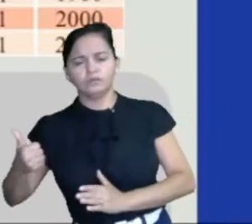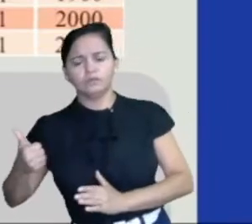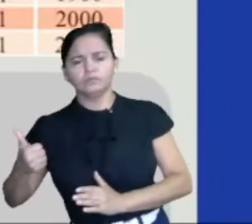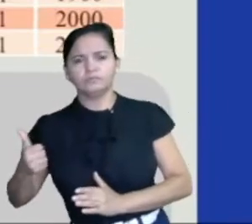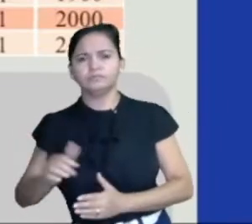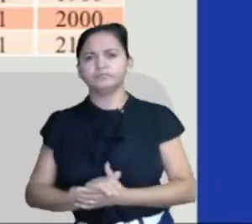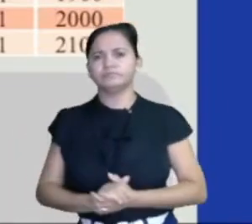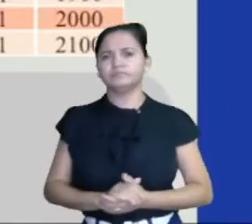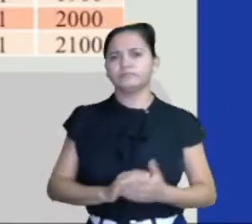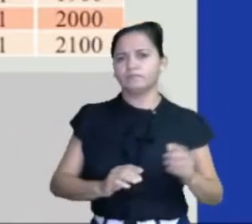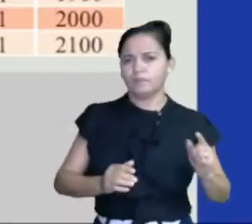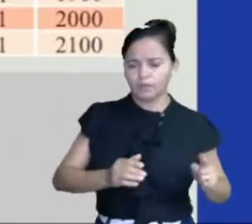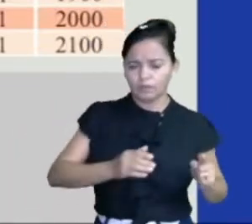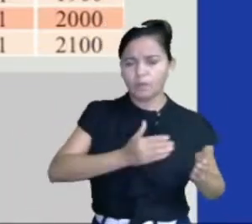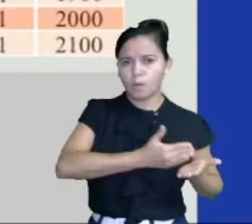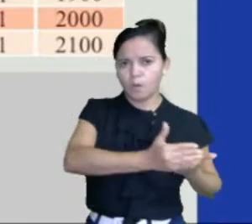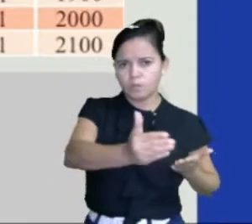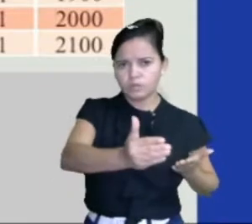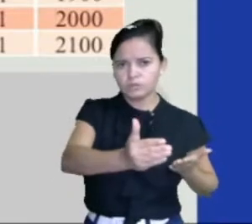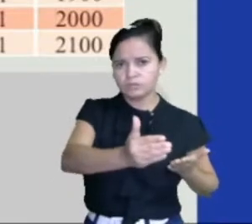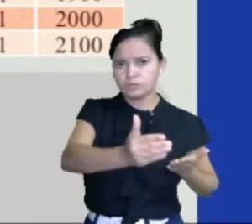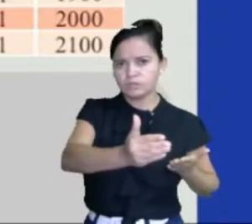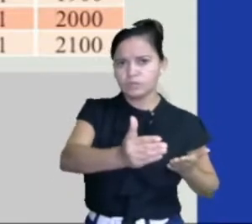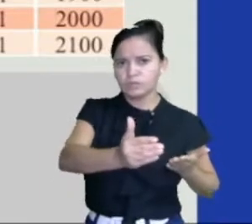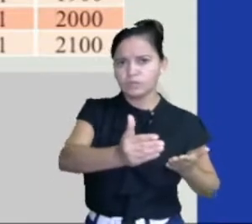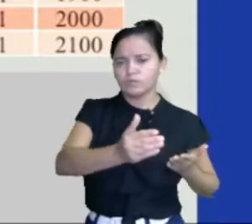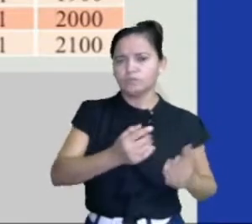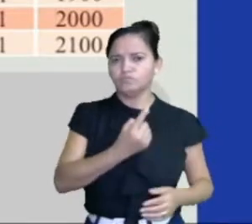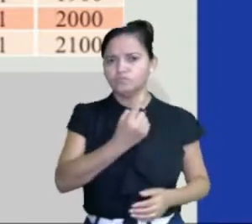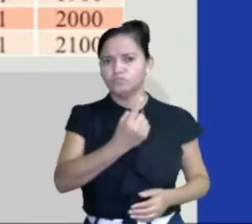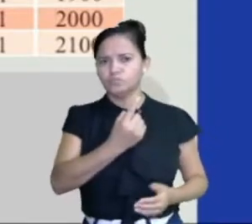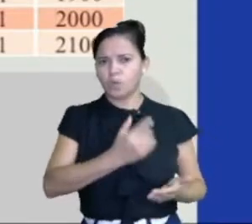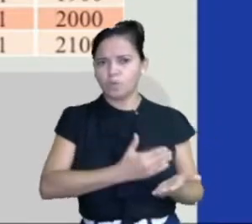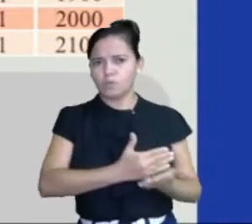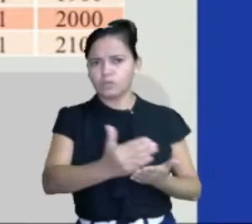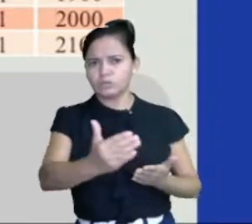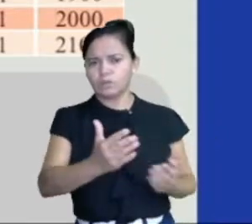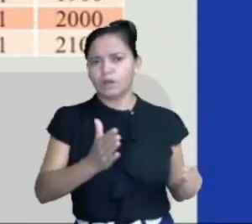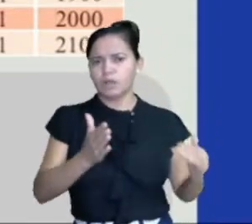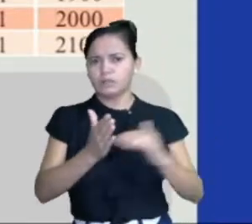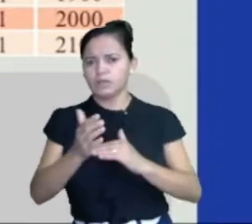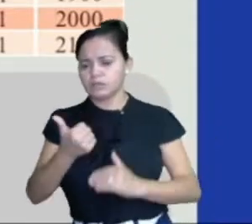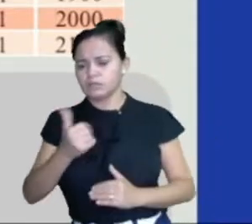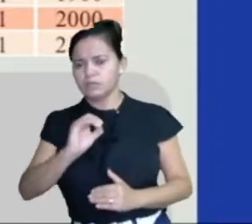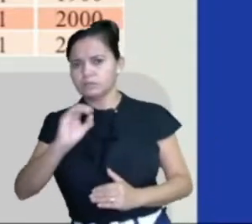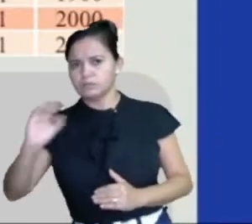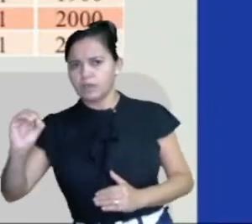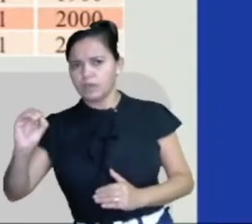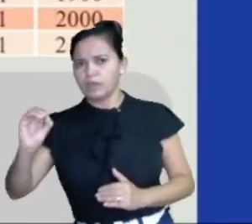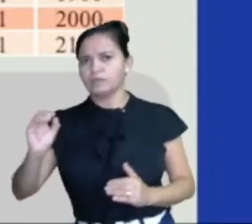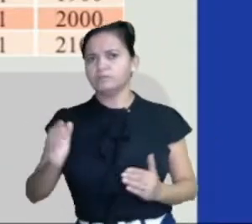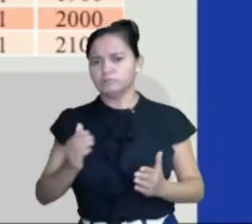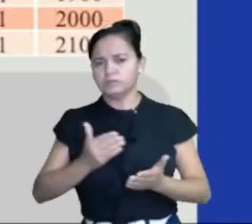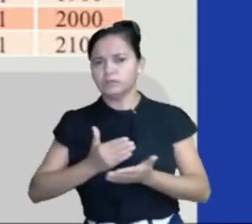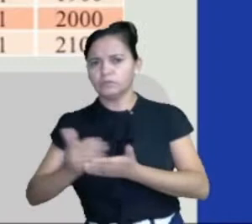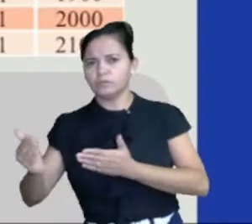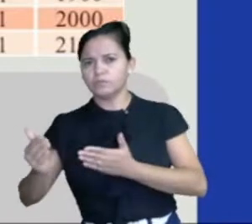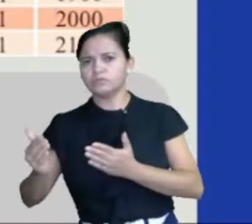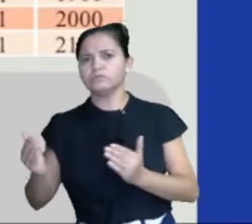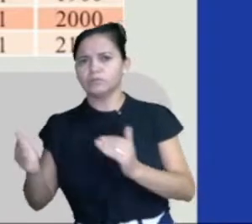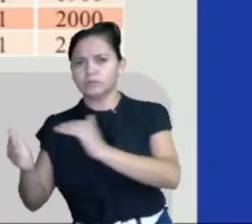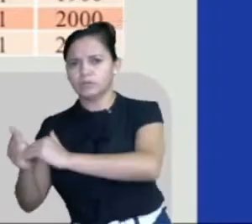I tem início no ano 1 e fim no ano 100, e o século XXI tem início no ano 2001 e